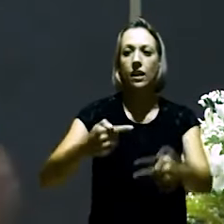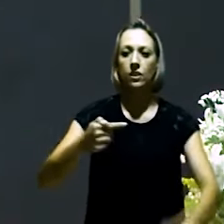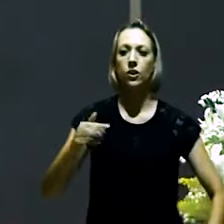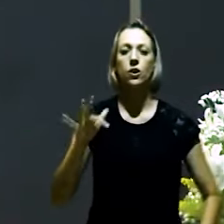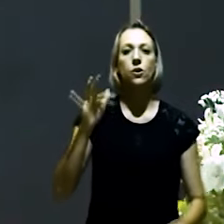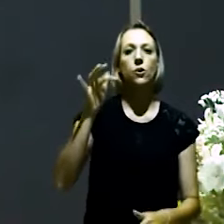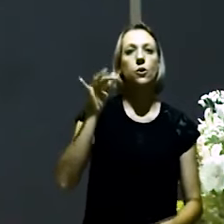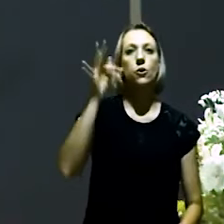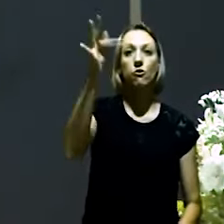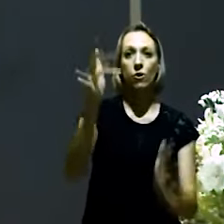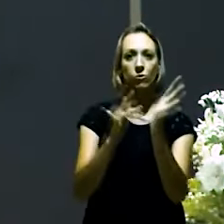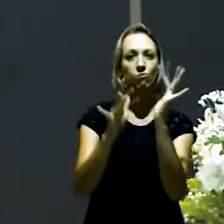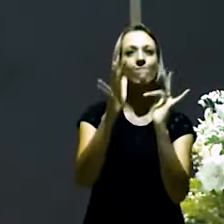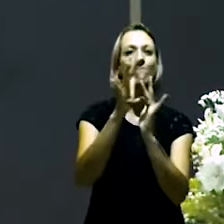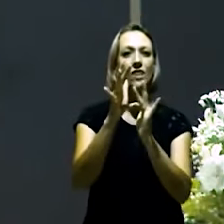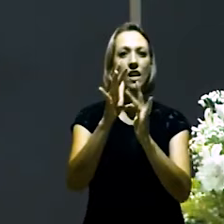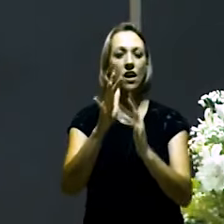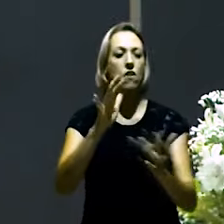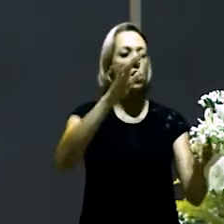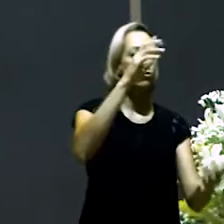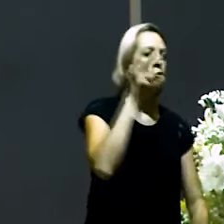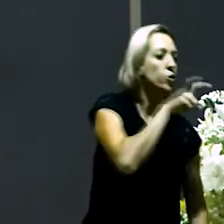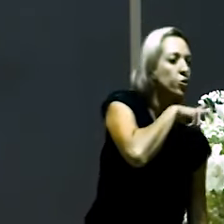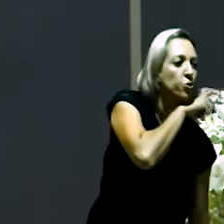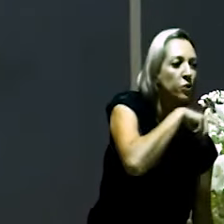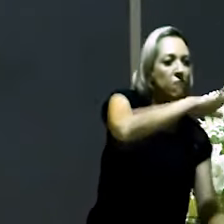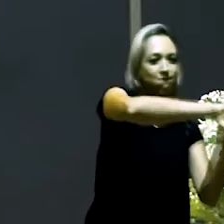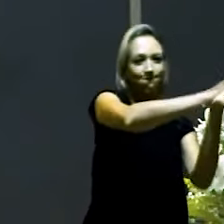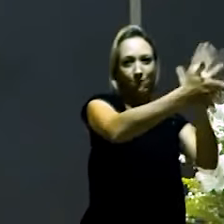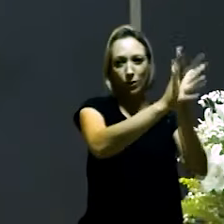batalha, mas ele vai esmagar a tua cabeça.